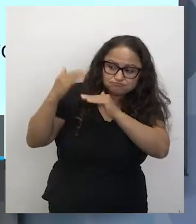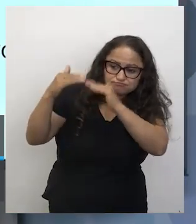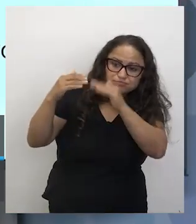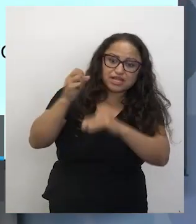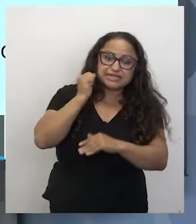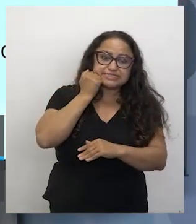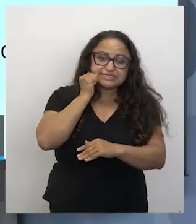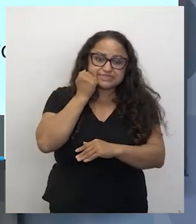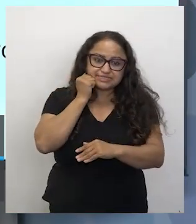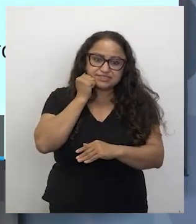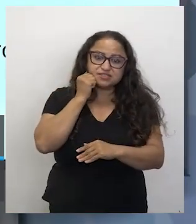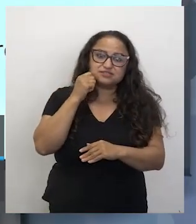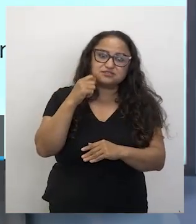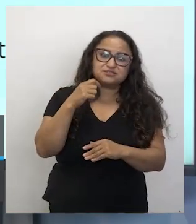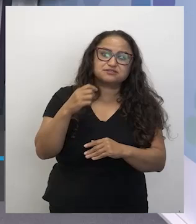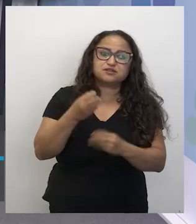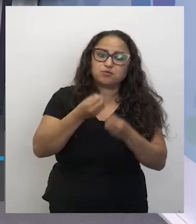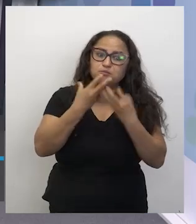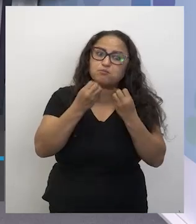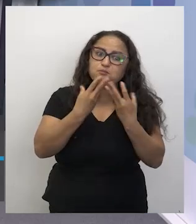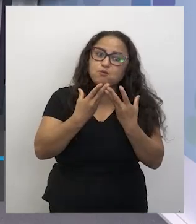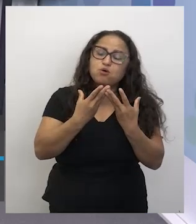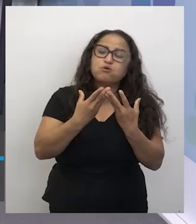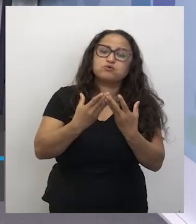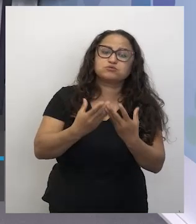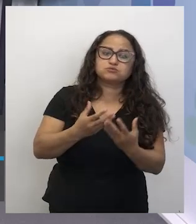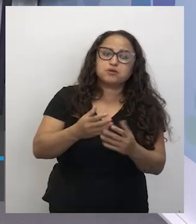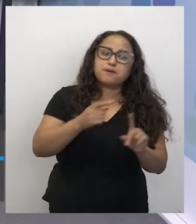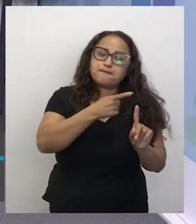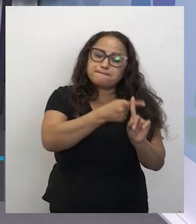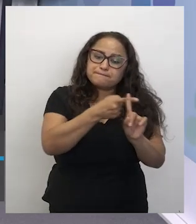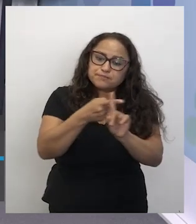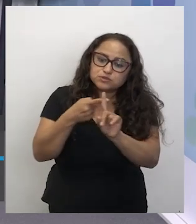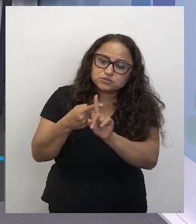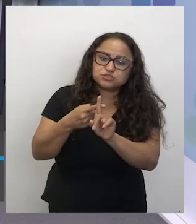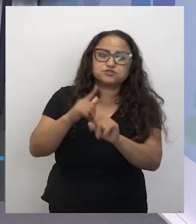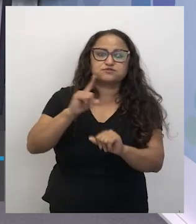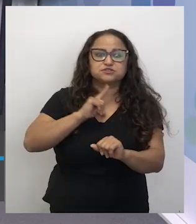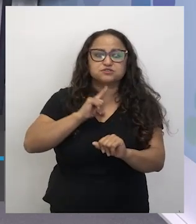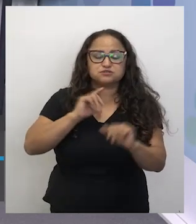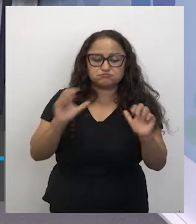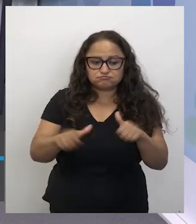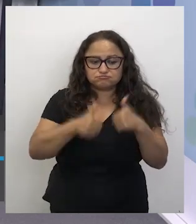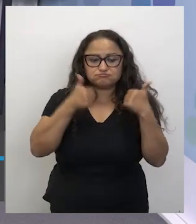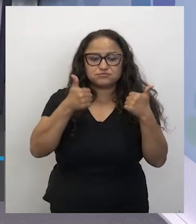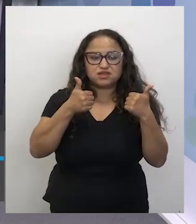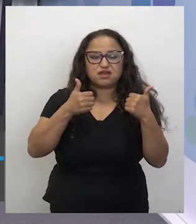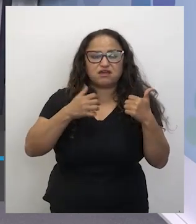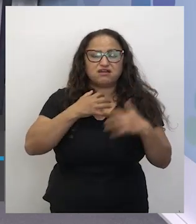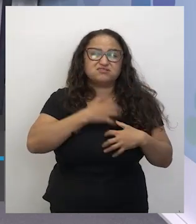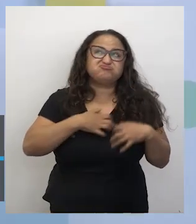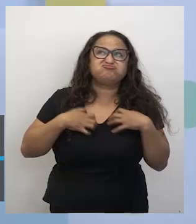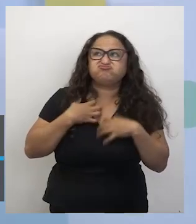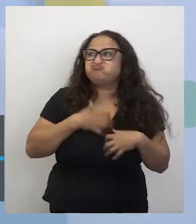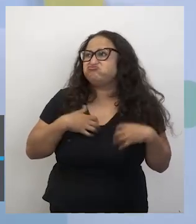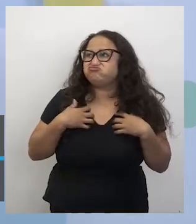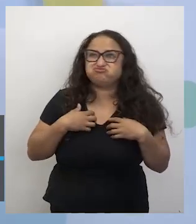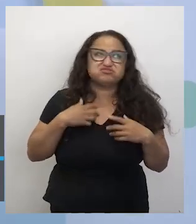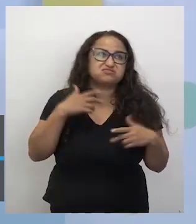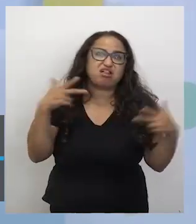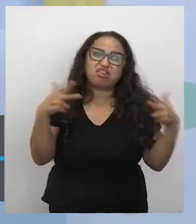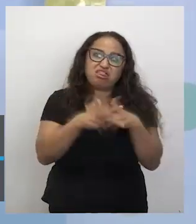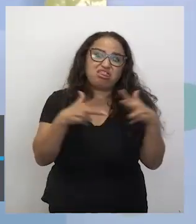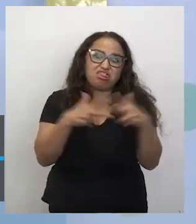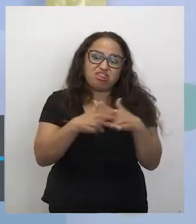está usando agora para o seu benefício também, pensar né? sempre positivo ali na hora, acabou, né? Não adianta estressar, não adianta, né, brigar, não